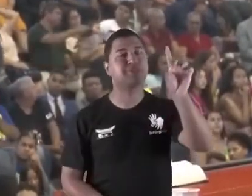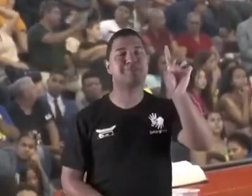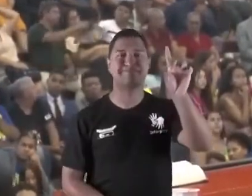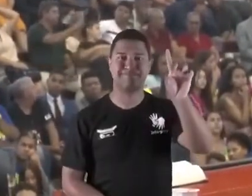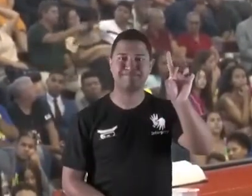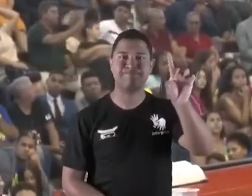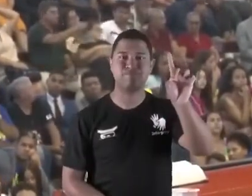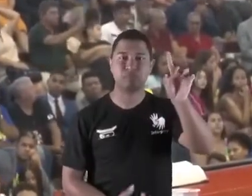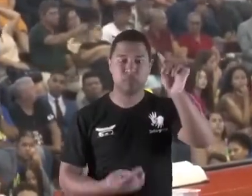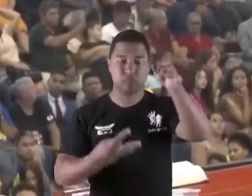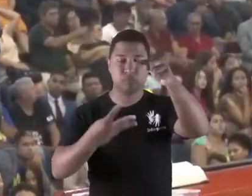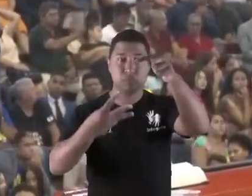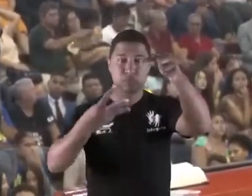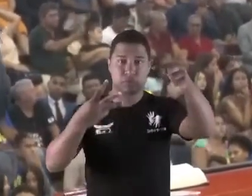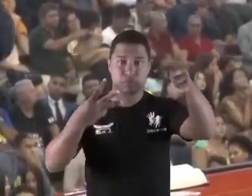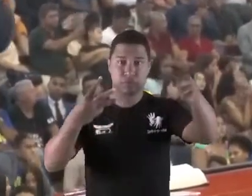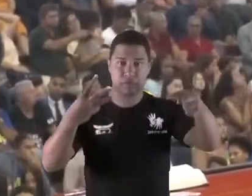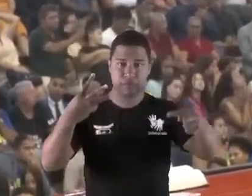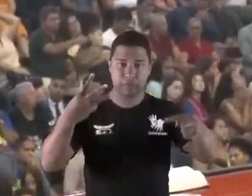Três visões: